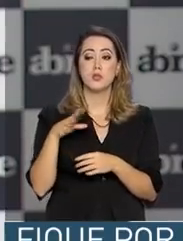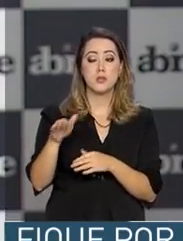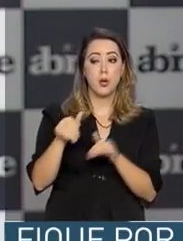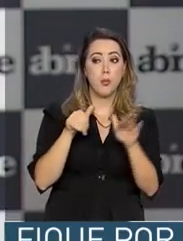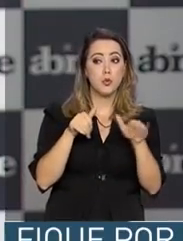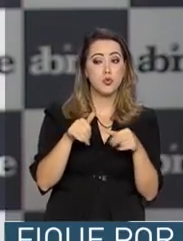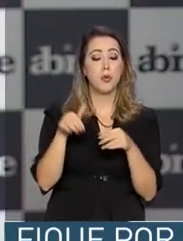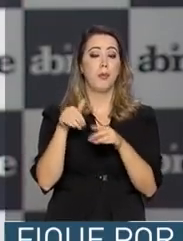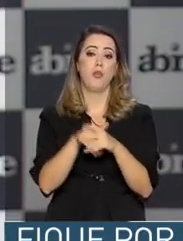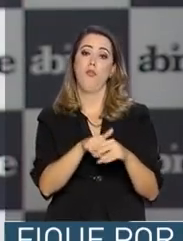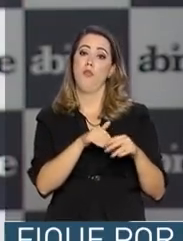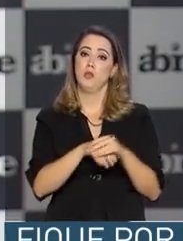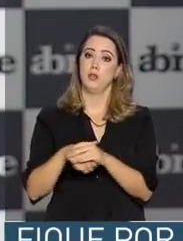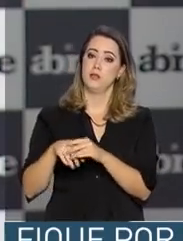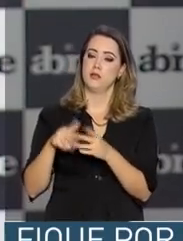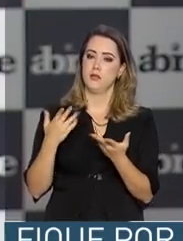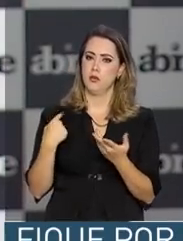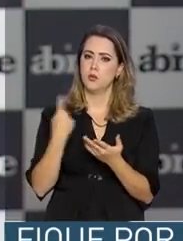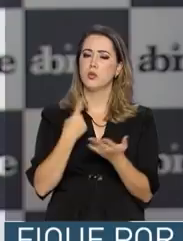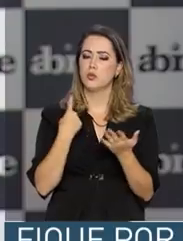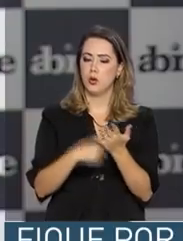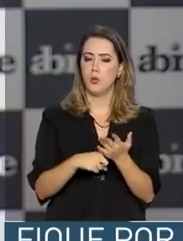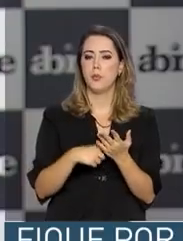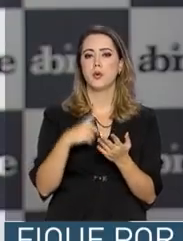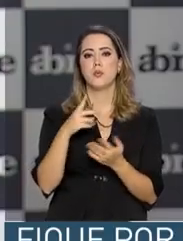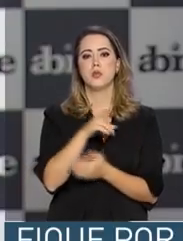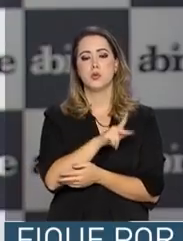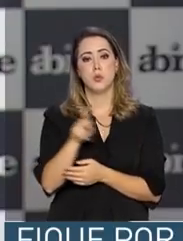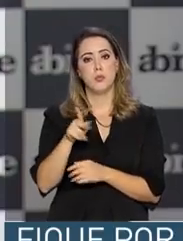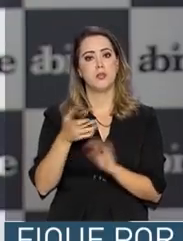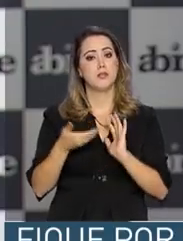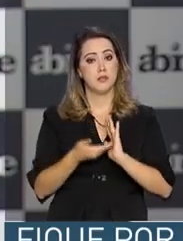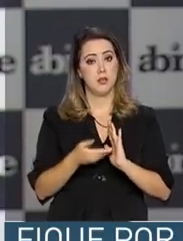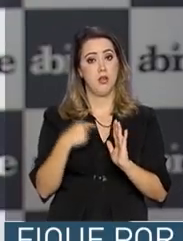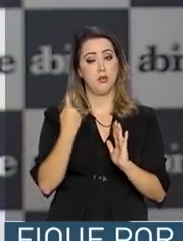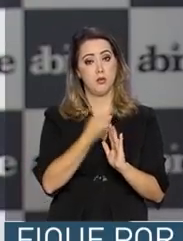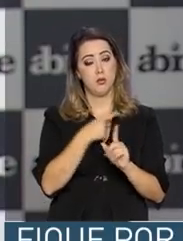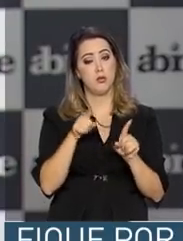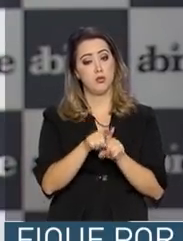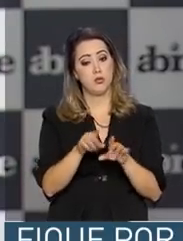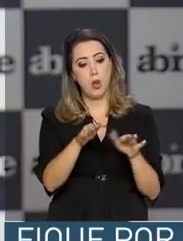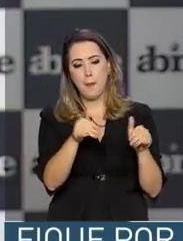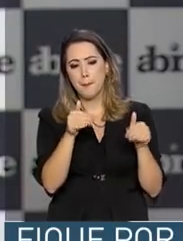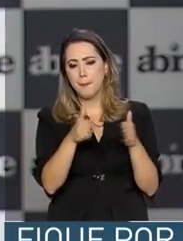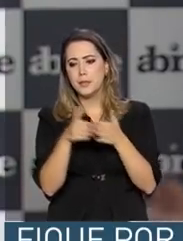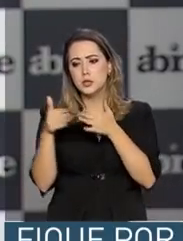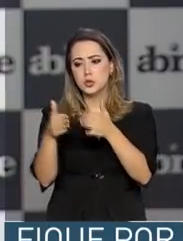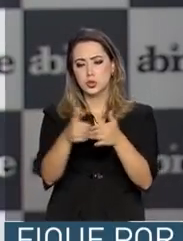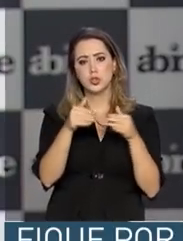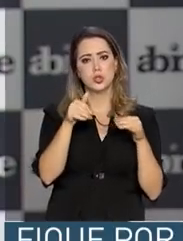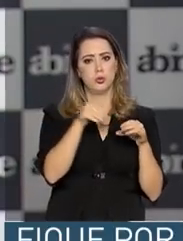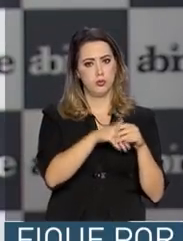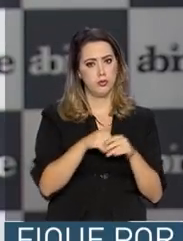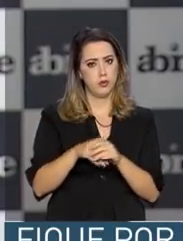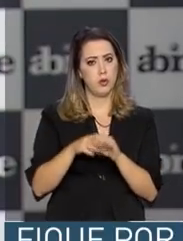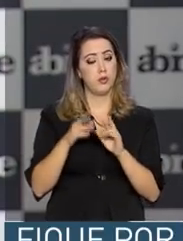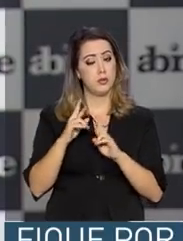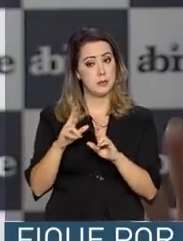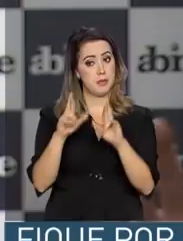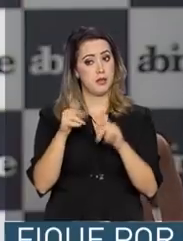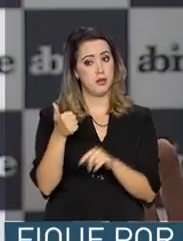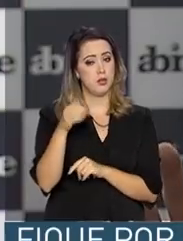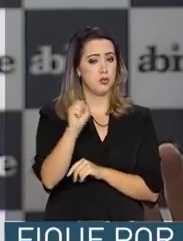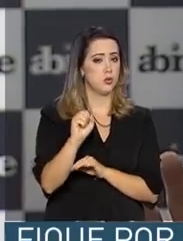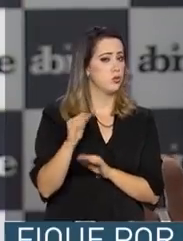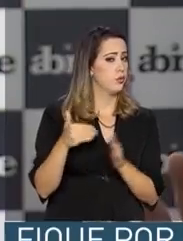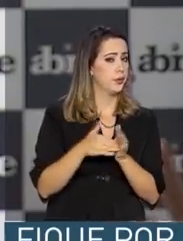Nós marcamos agora, com o apoio do Rodrigo Maia, do Eunício Oliveira, né? Nós estamos colhendo os votos, vamos deixar para o dia 18 e 19, vamos